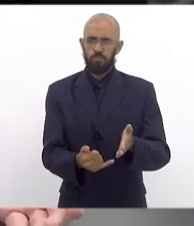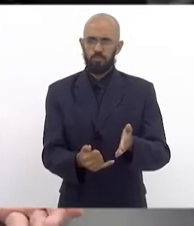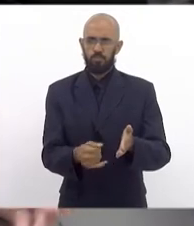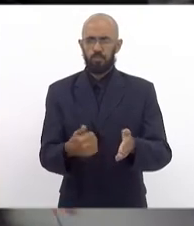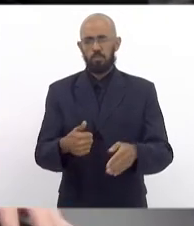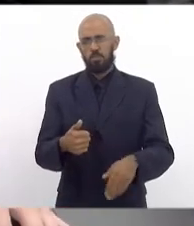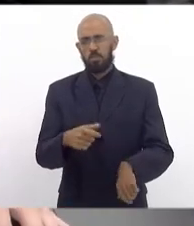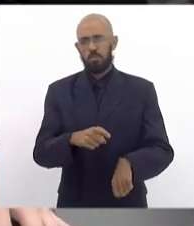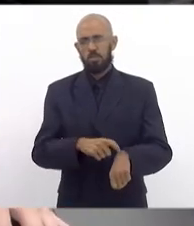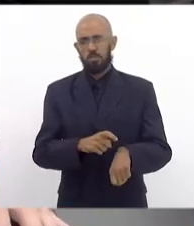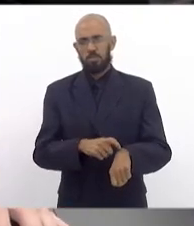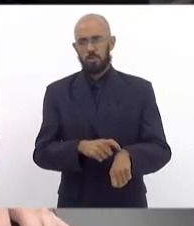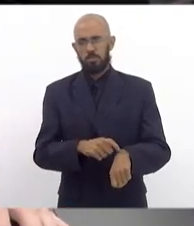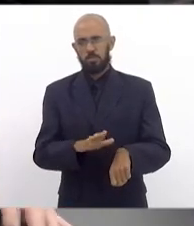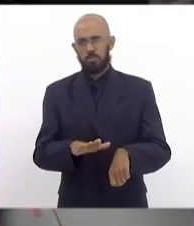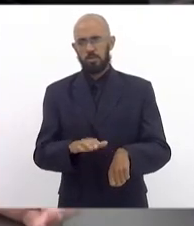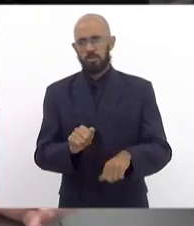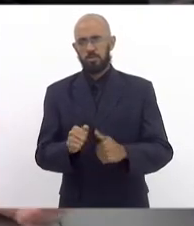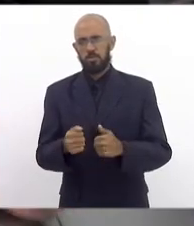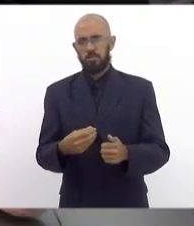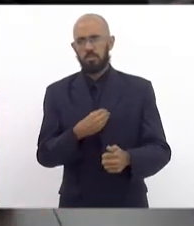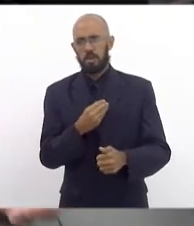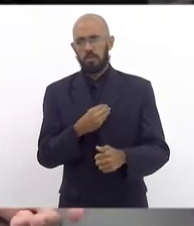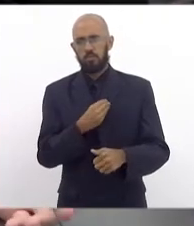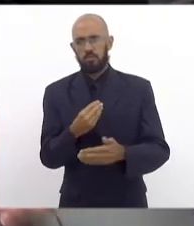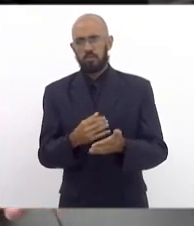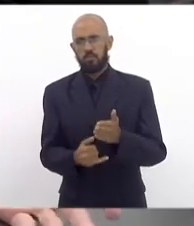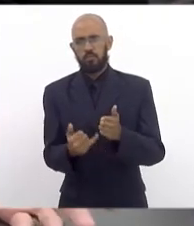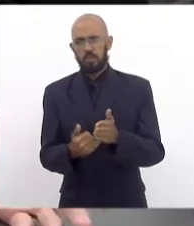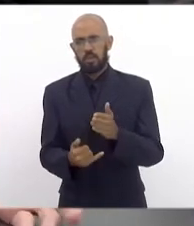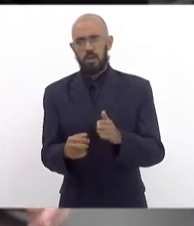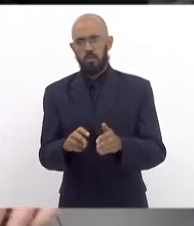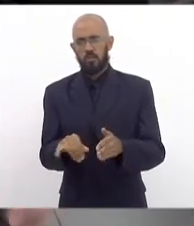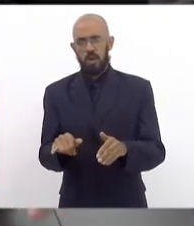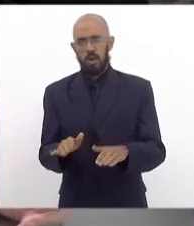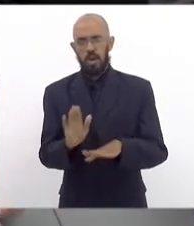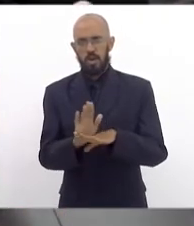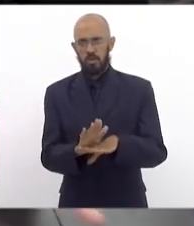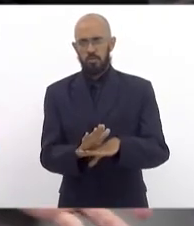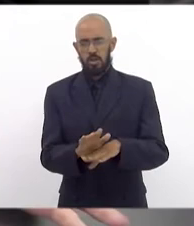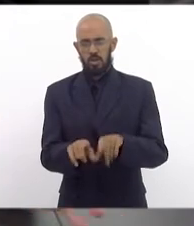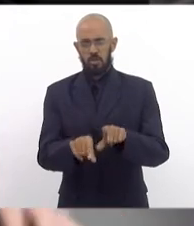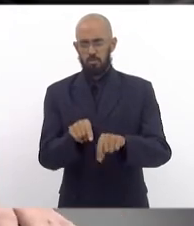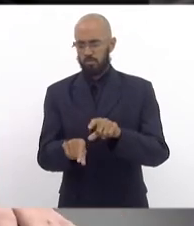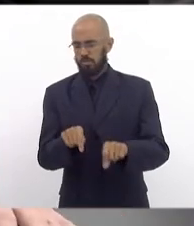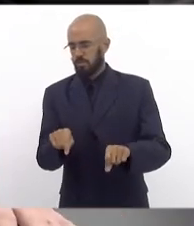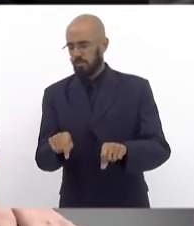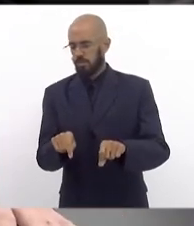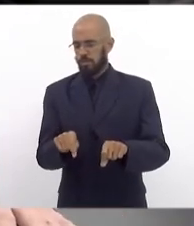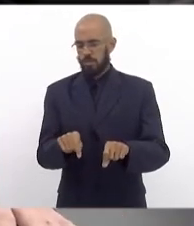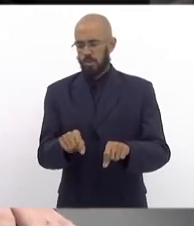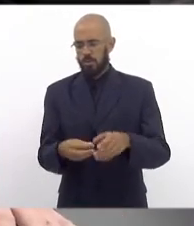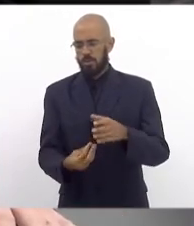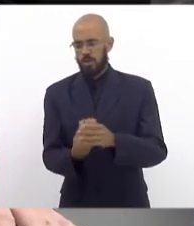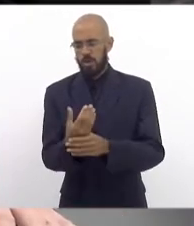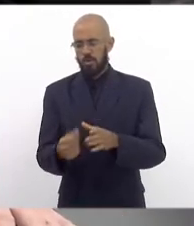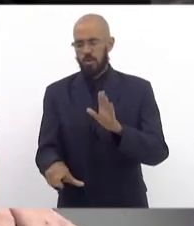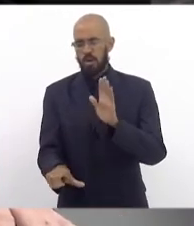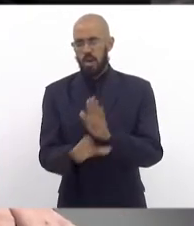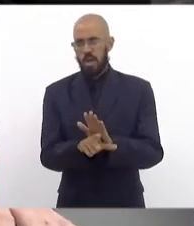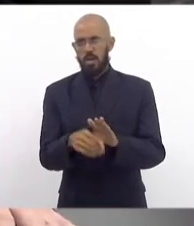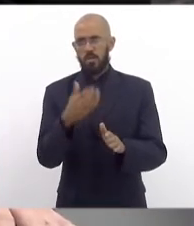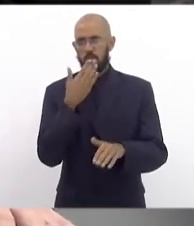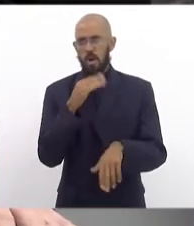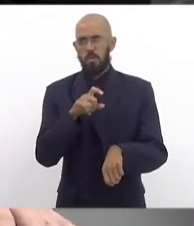menos num primeiro momento mas o benefício fiscal é algo que vai propiciar primeiramente a opção do legislador é em qual momento